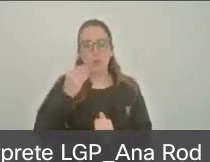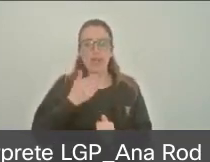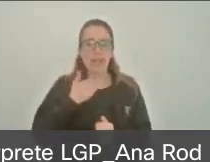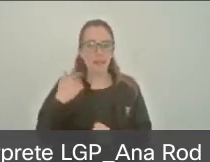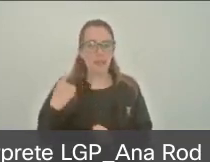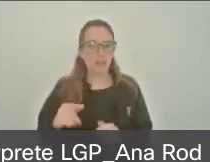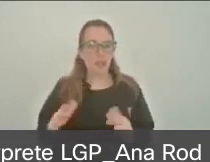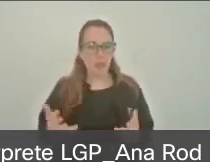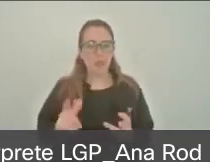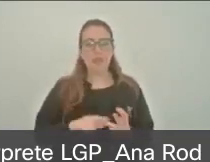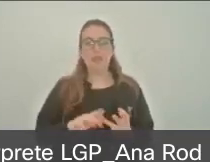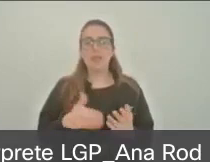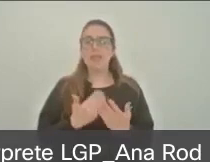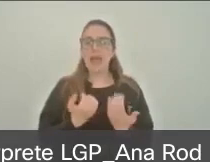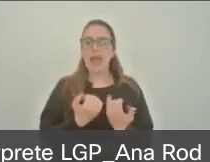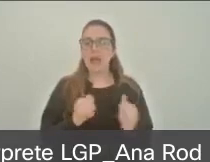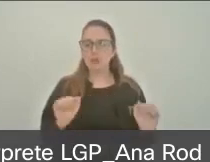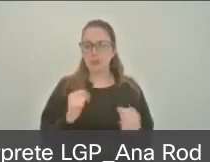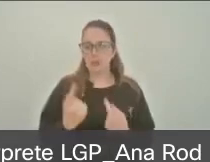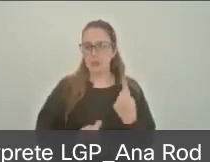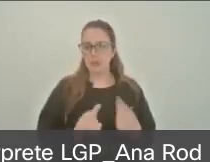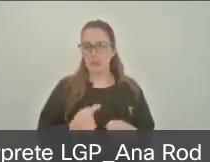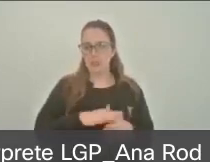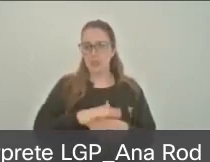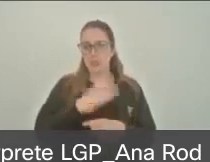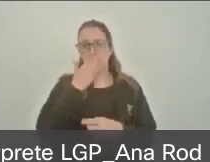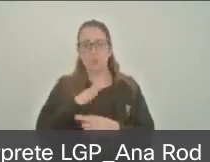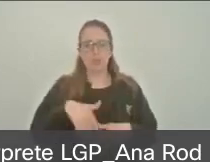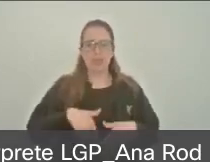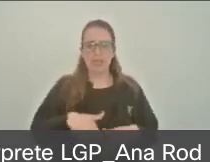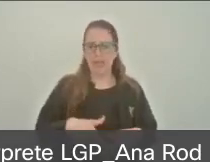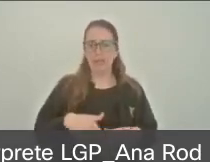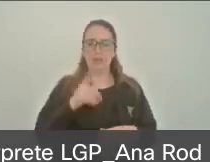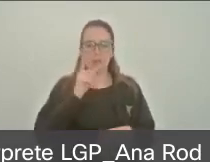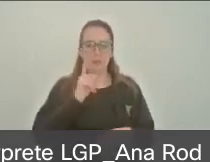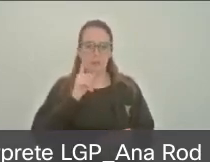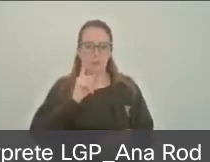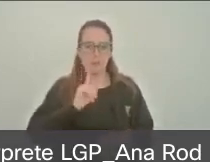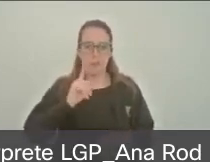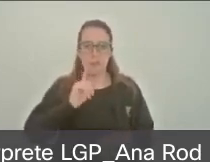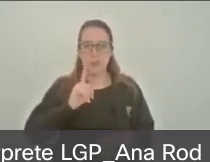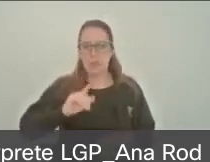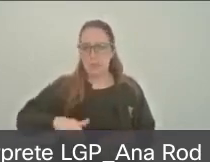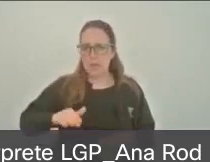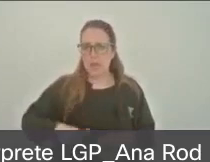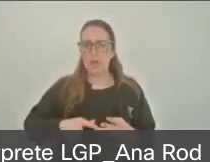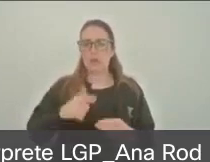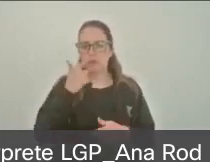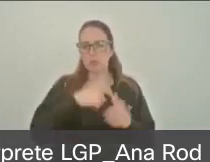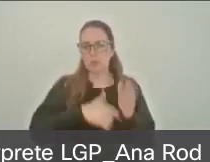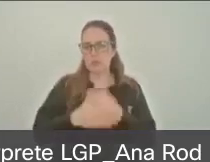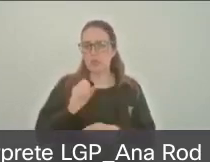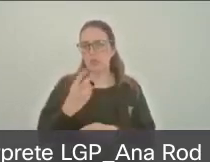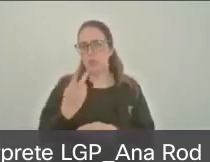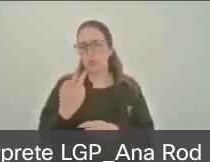à autonomização da situação das grávidas, puérperas, menores e pessoas com deficiência ou em situação de dependência. Por outro lado, um